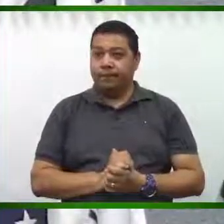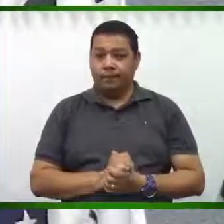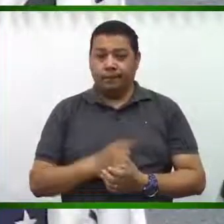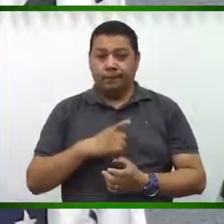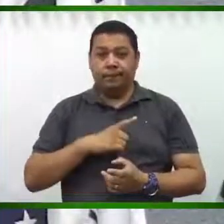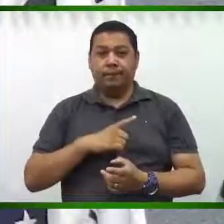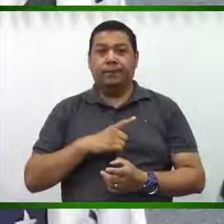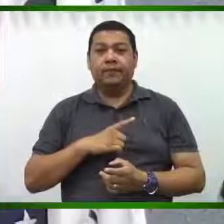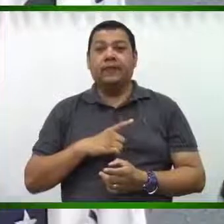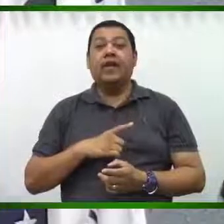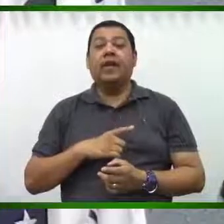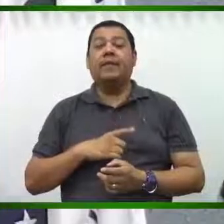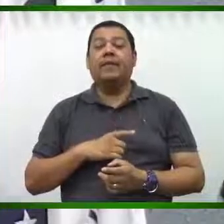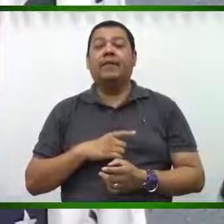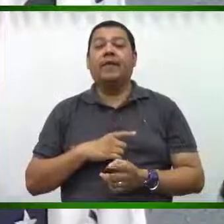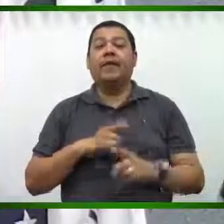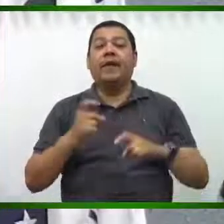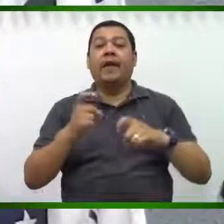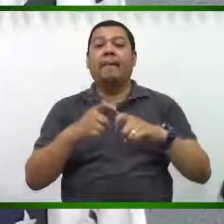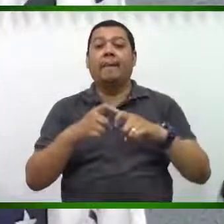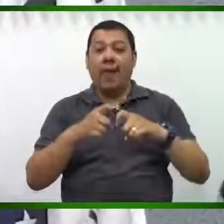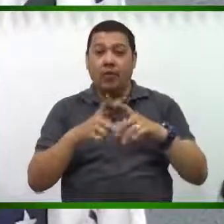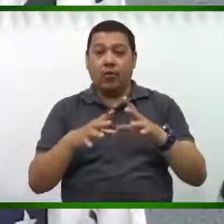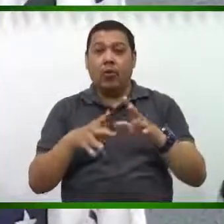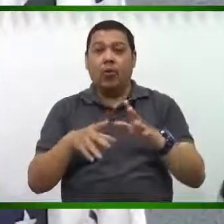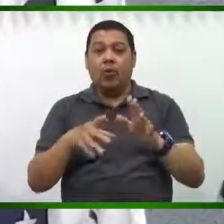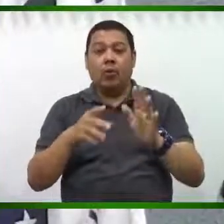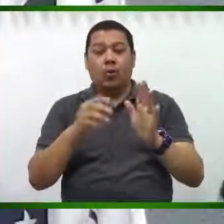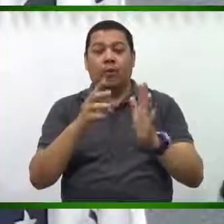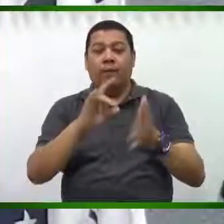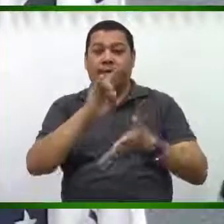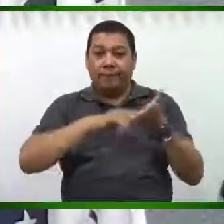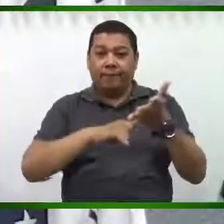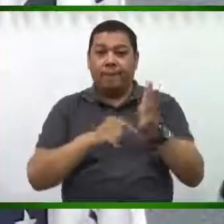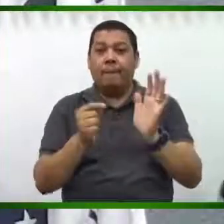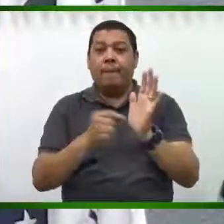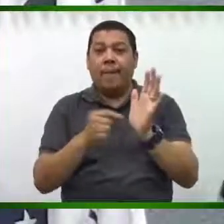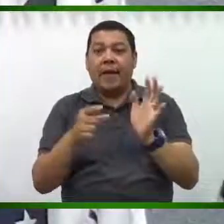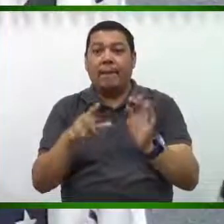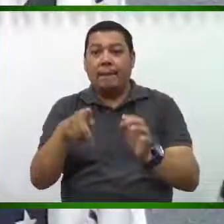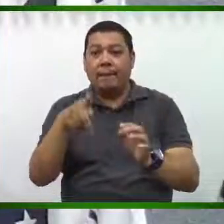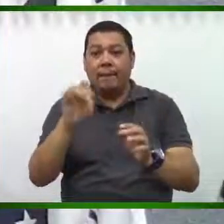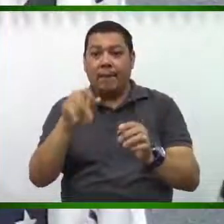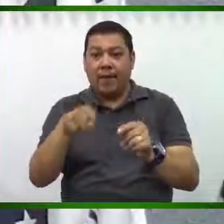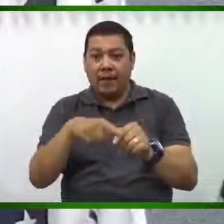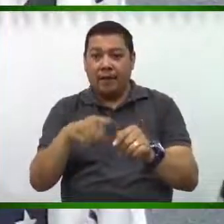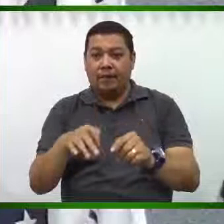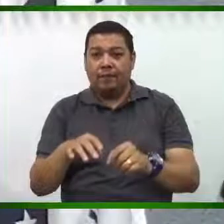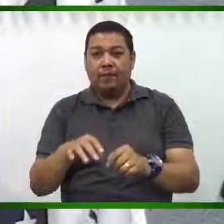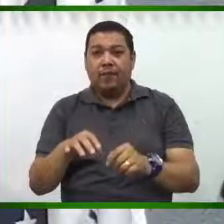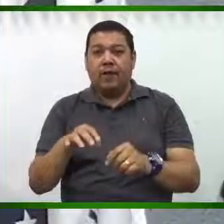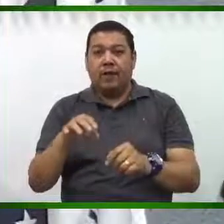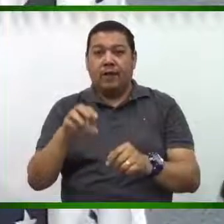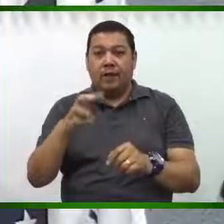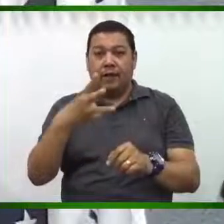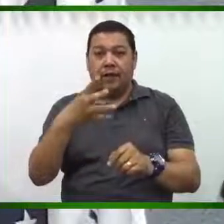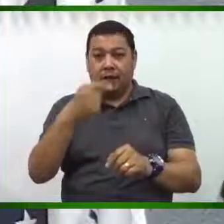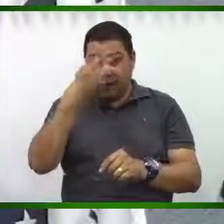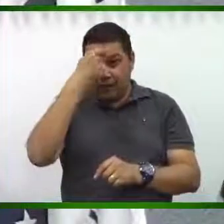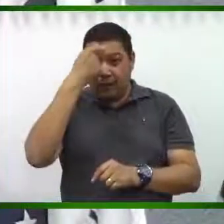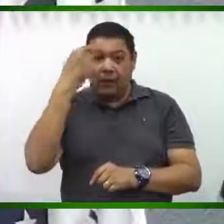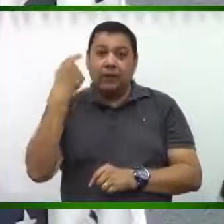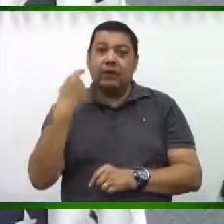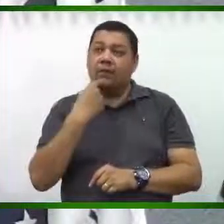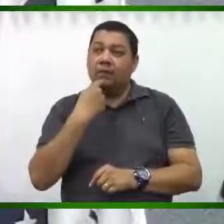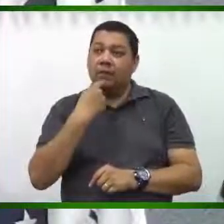do pezinho. Esse técnico leva em média mais ou menos 30 minutos